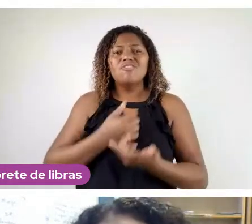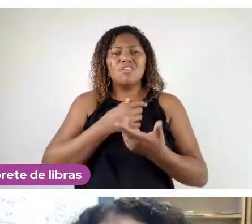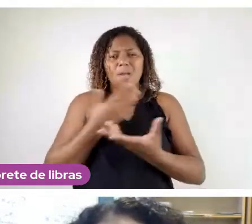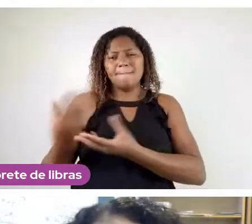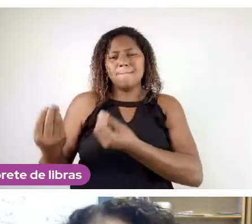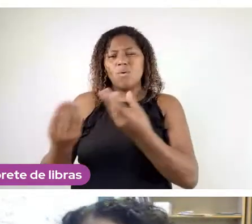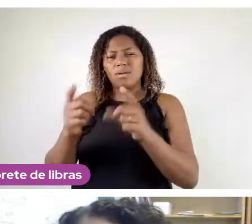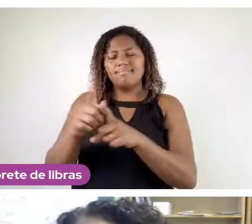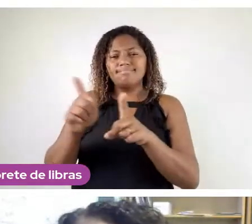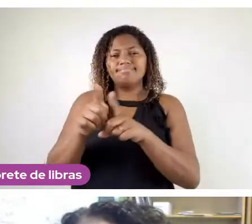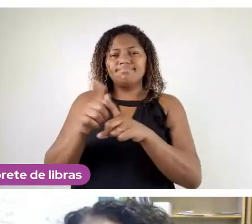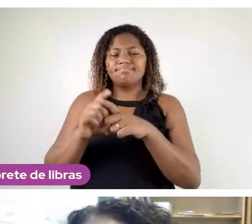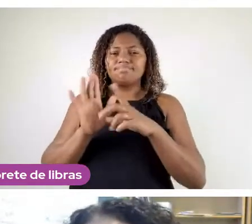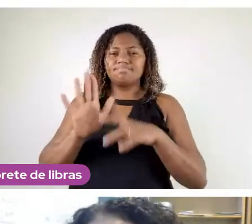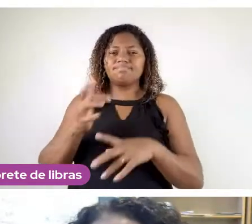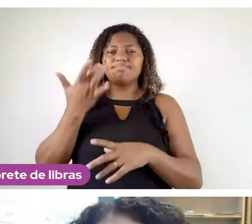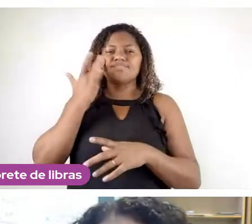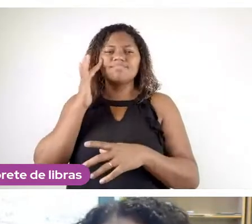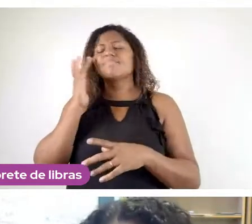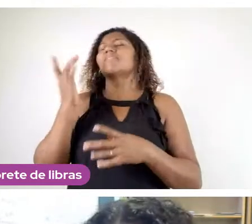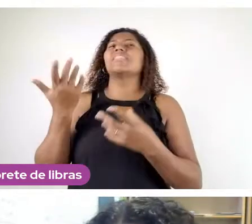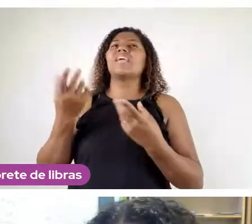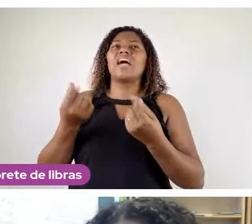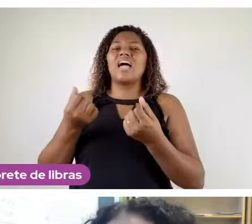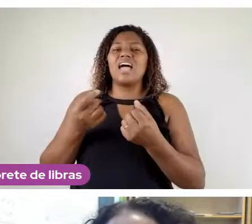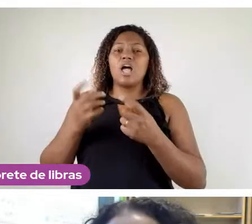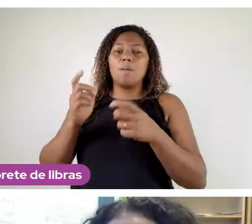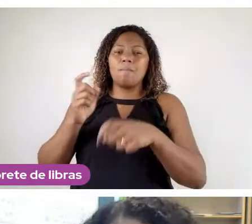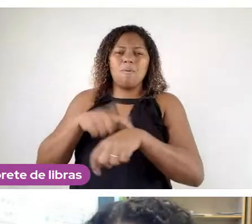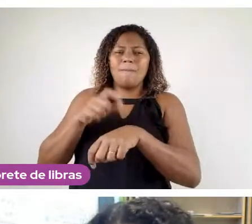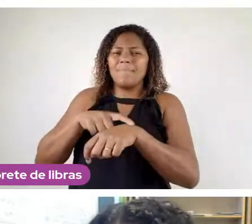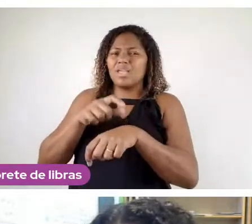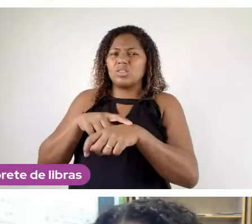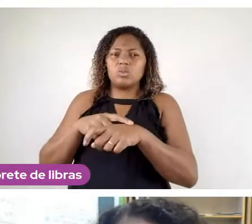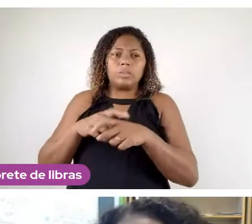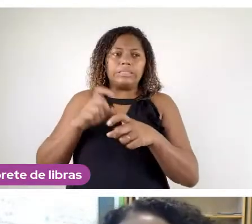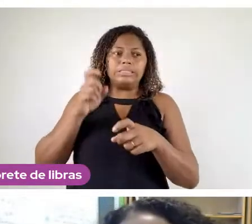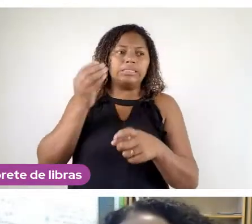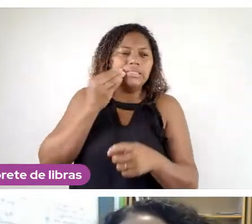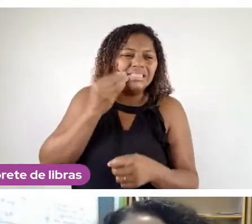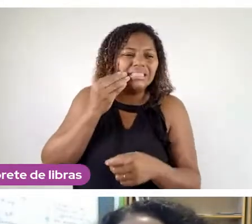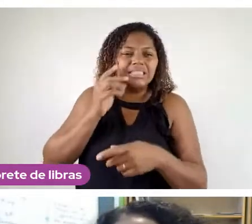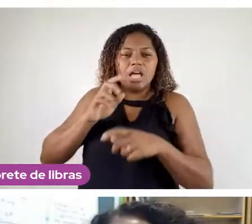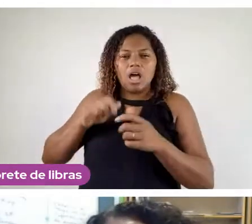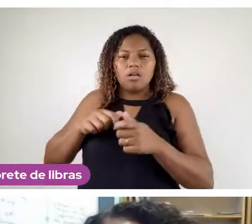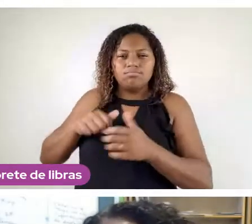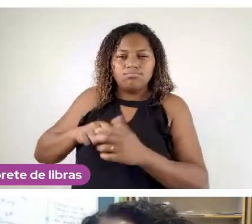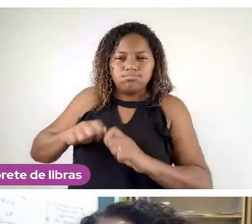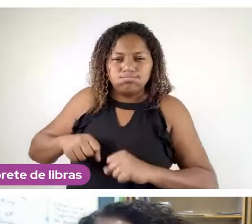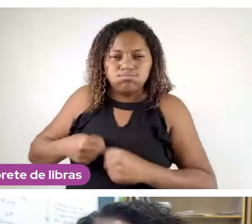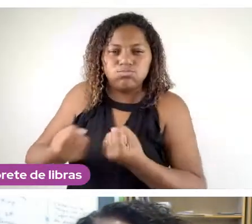mas eu acho que ainda está muito na parte exploratória de encontrar essas toxinas